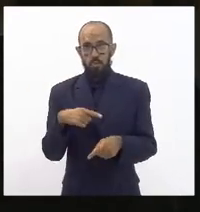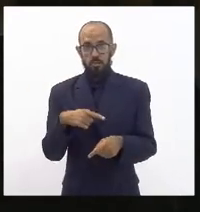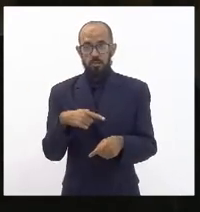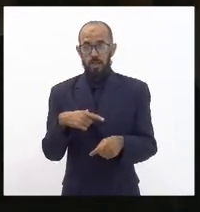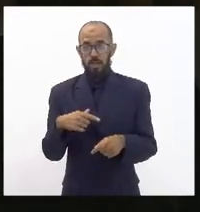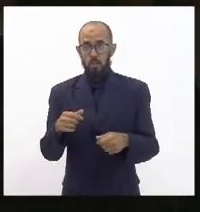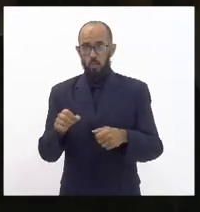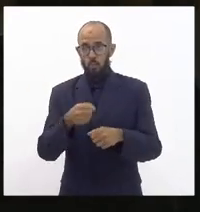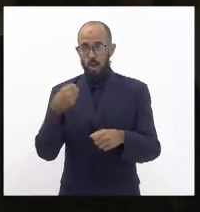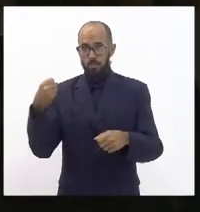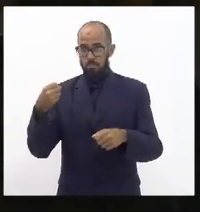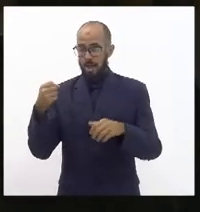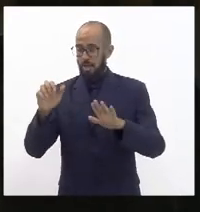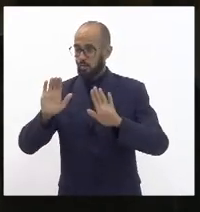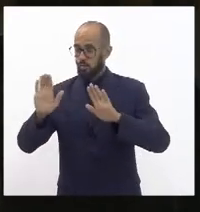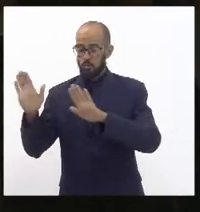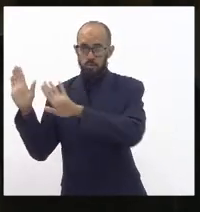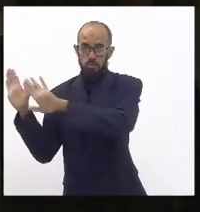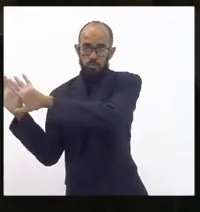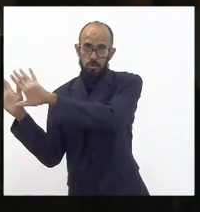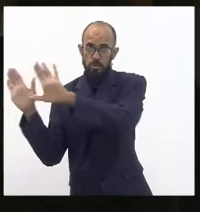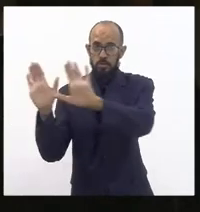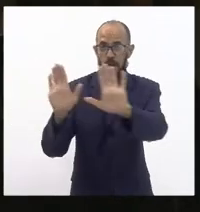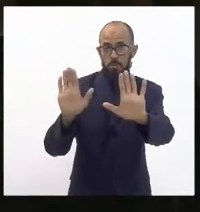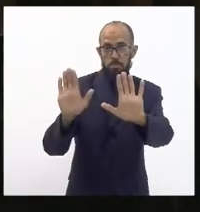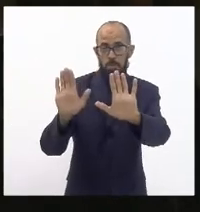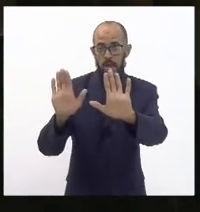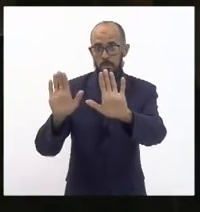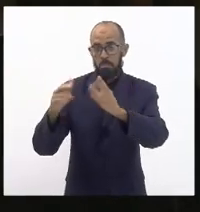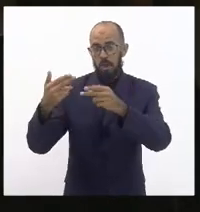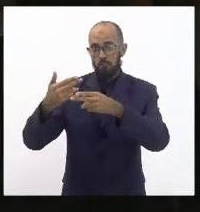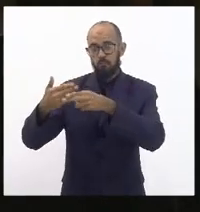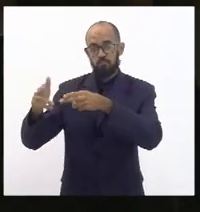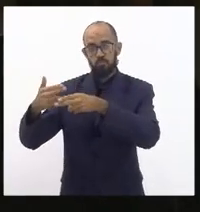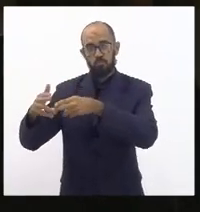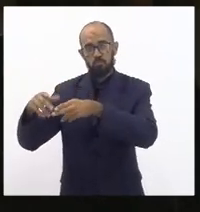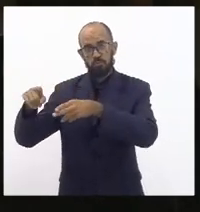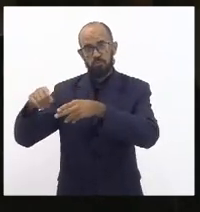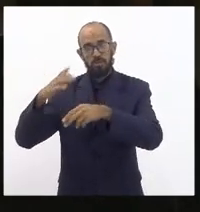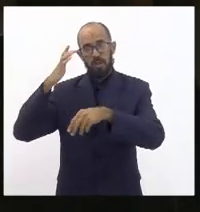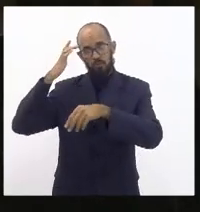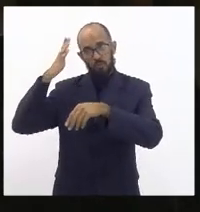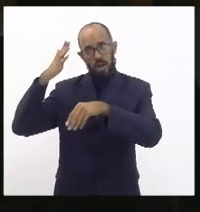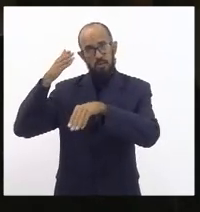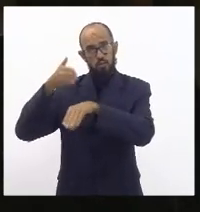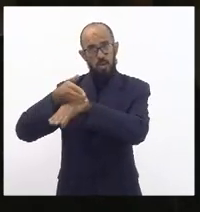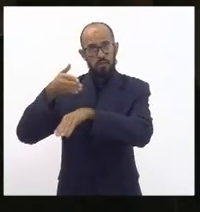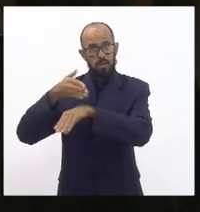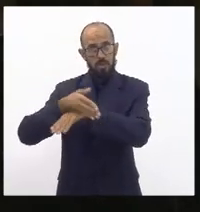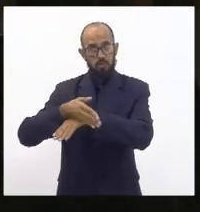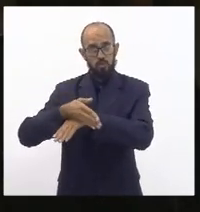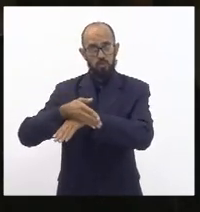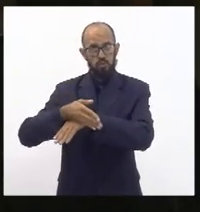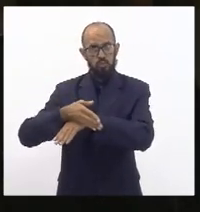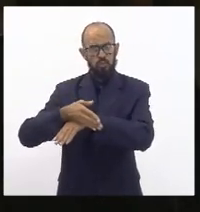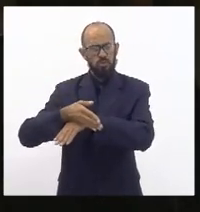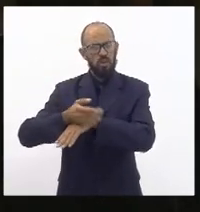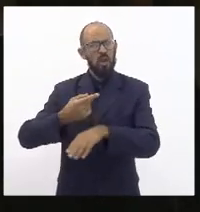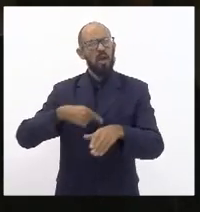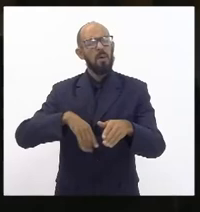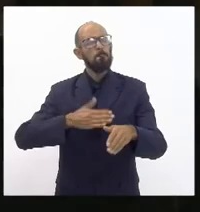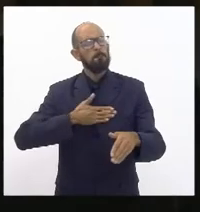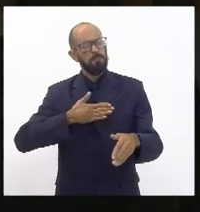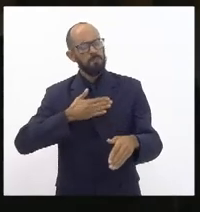tampando que não tá tampando nada porque fica fácil acesso e o que vai impedir que essas